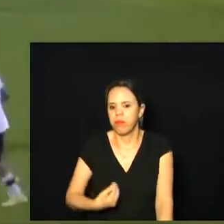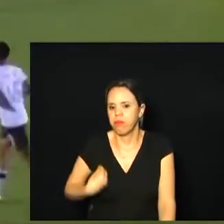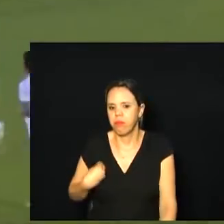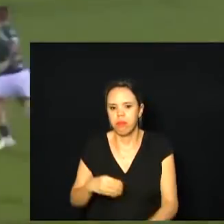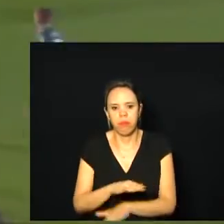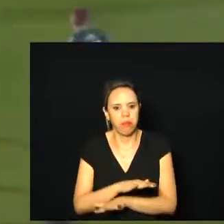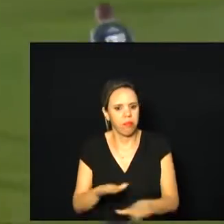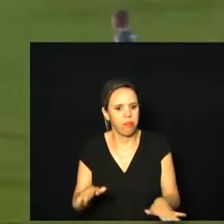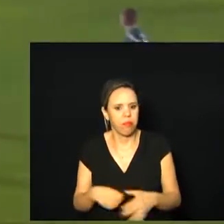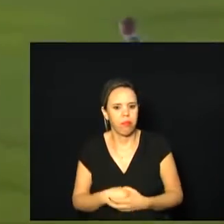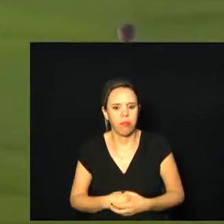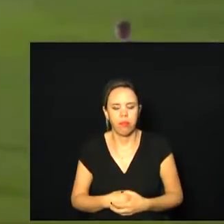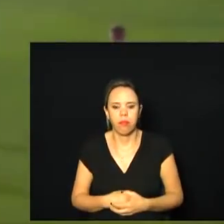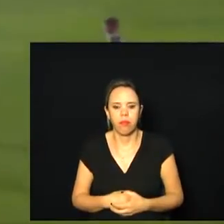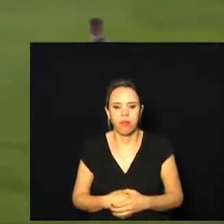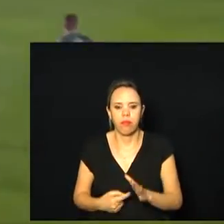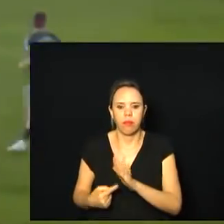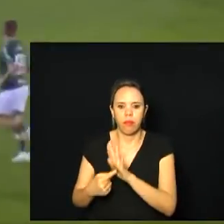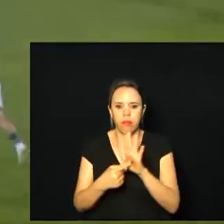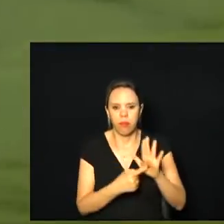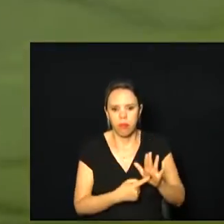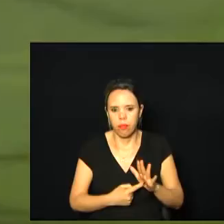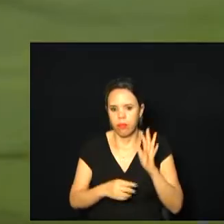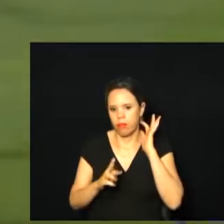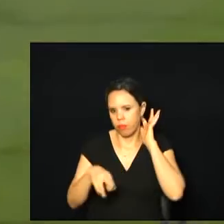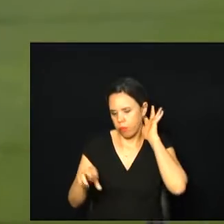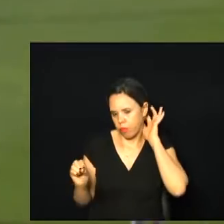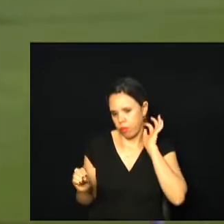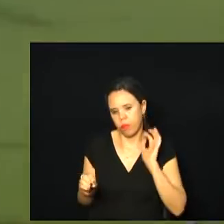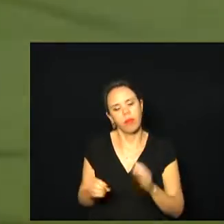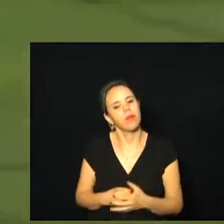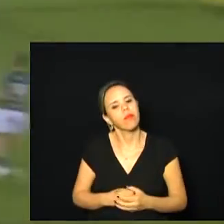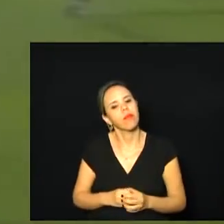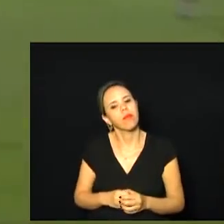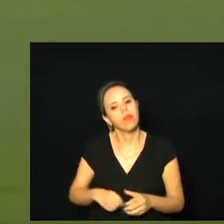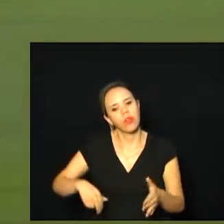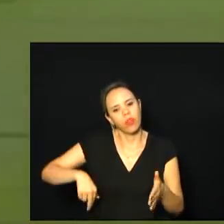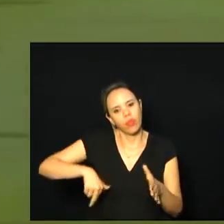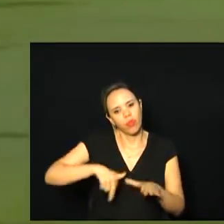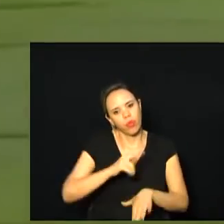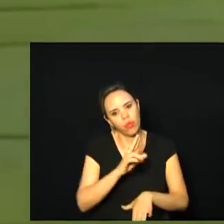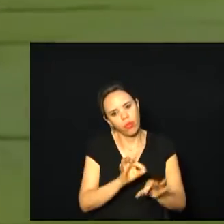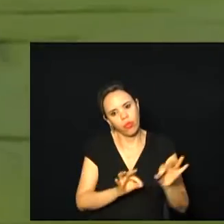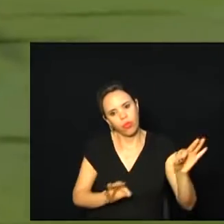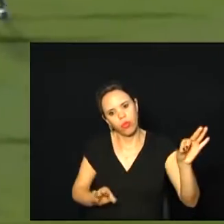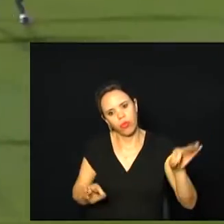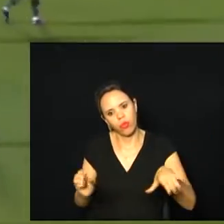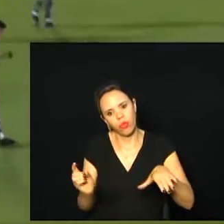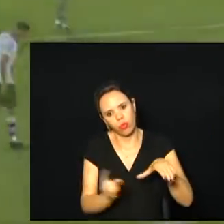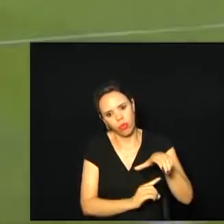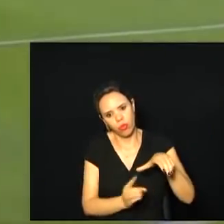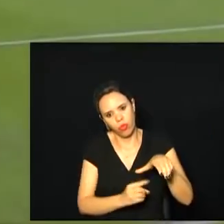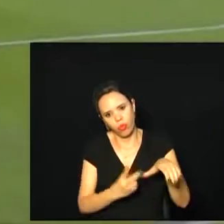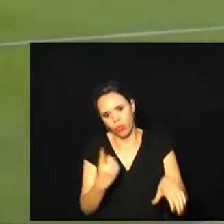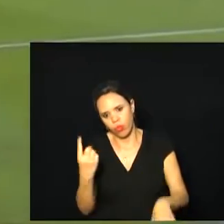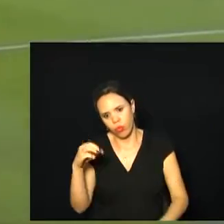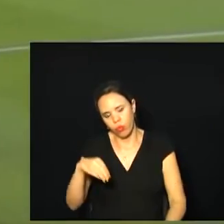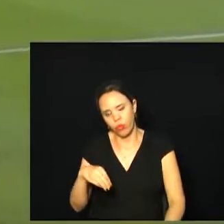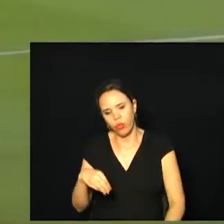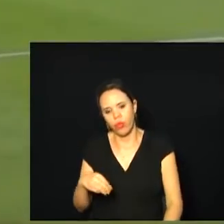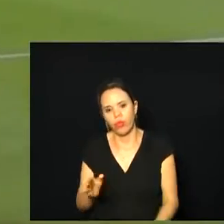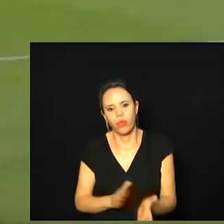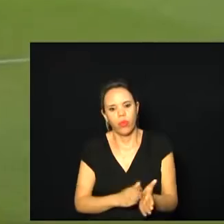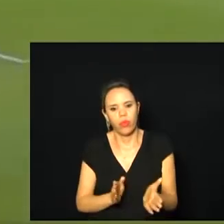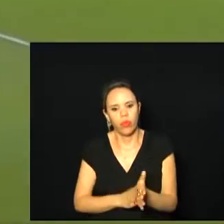muito inspirada, como demonstrou Bruno Gomes neste chute longe do gol. Aos 21 minutos,